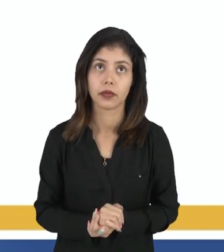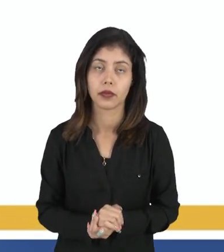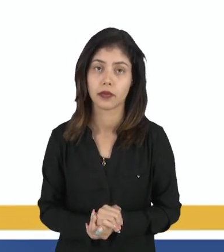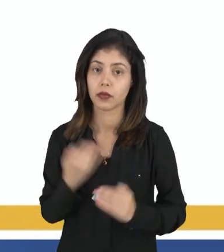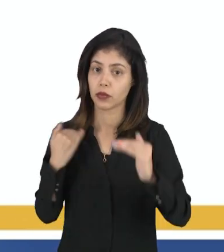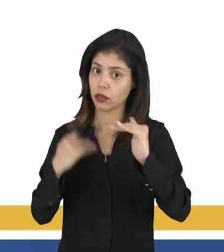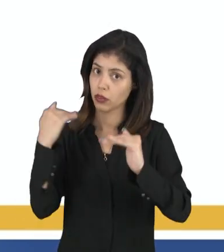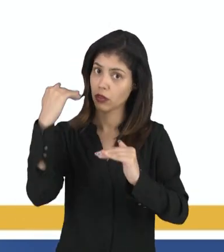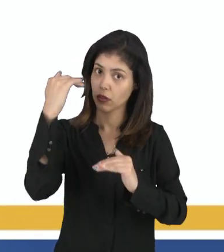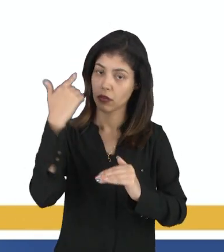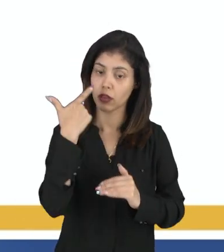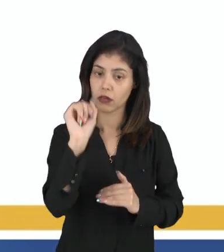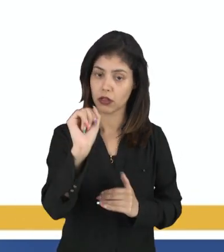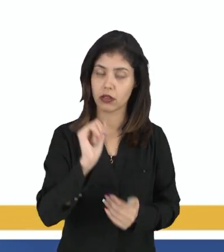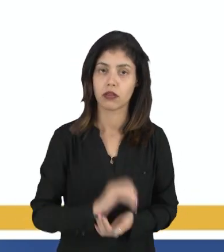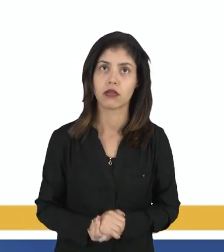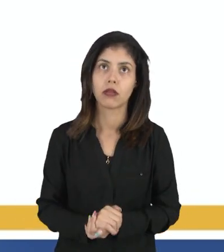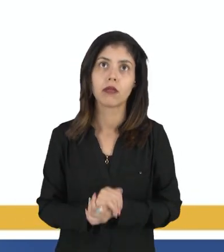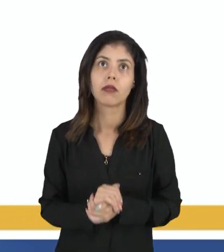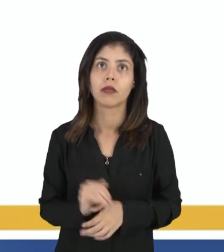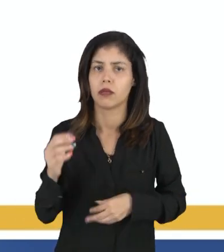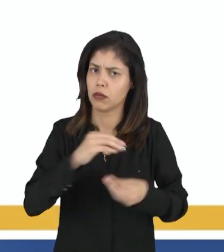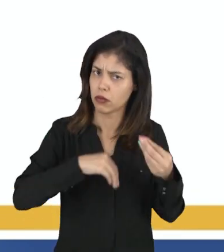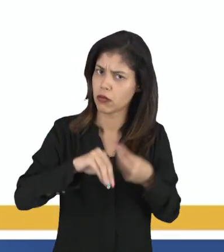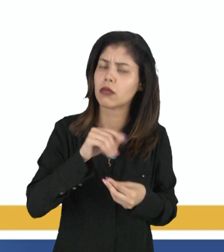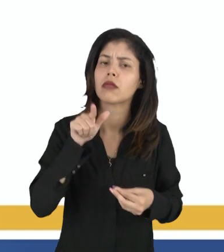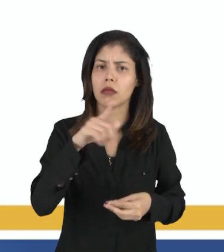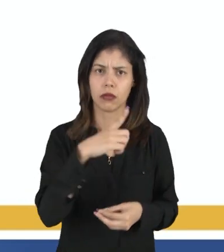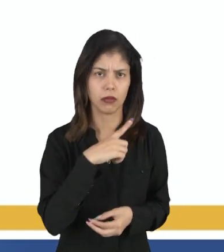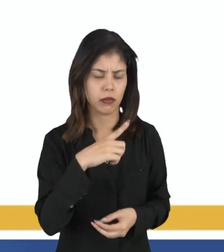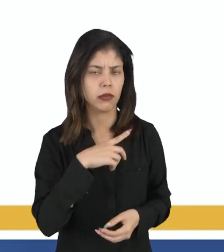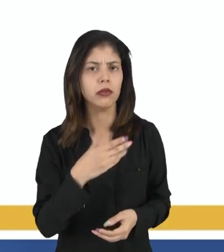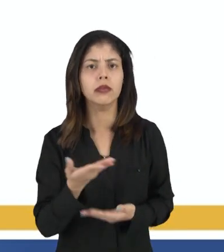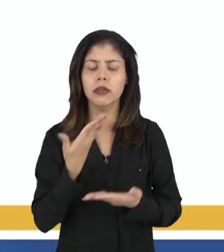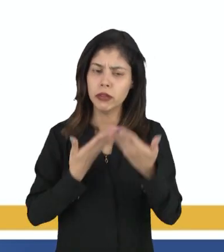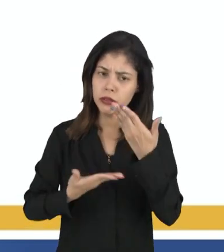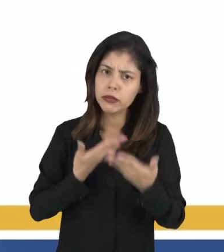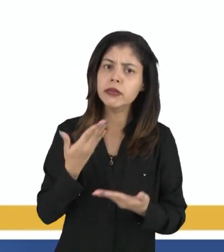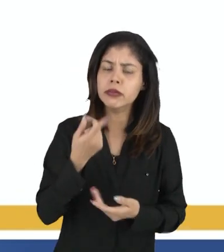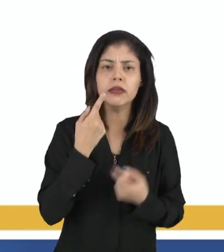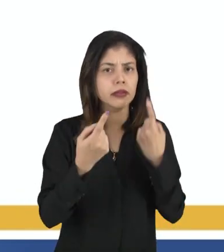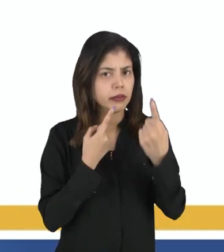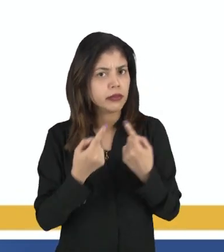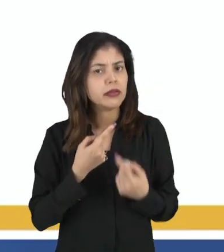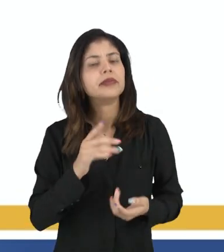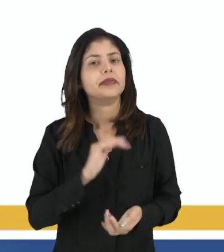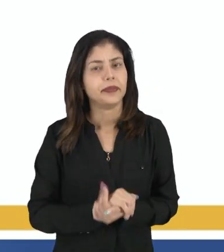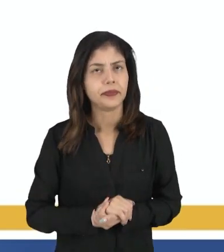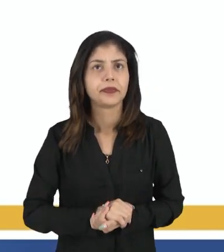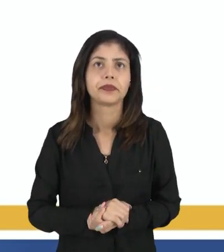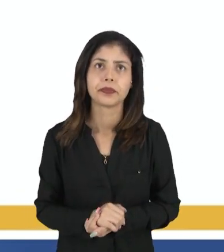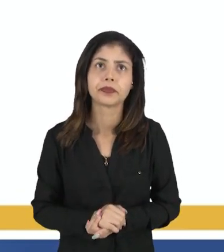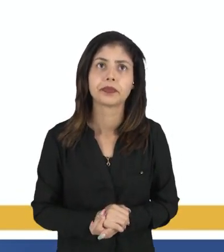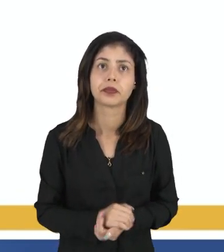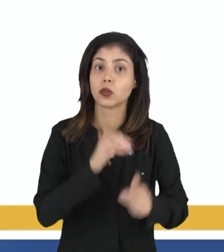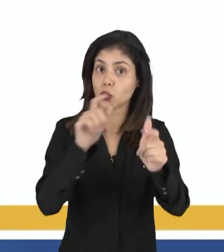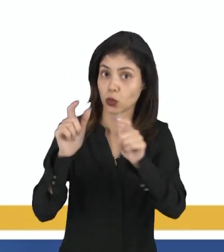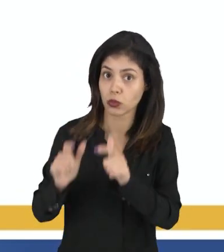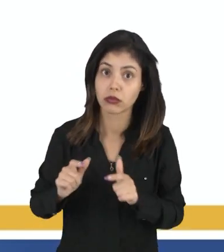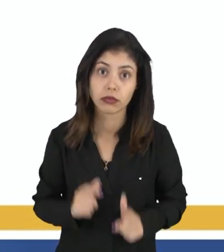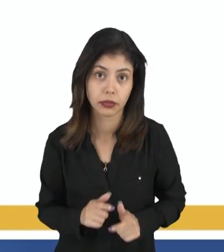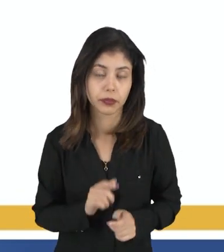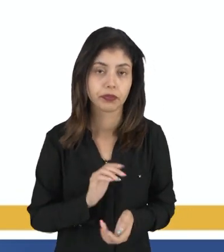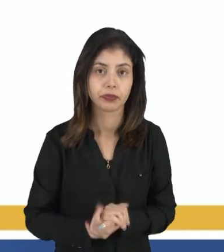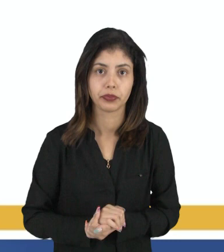o nível da sua linguagem, o envolvimento que você tem com quem você está falando, o seu interlocutor, e o